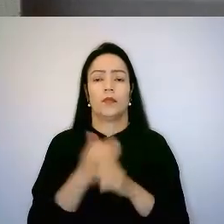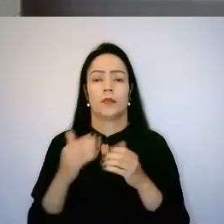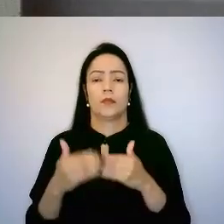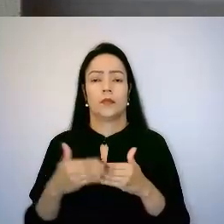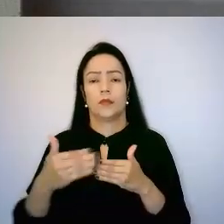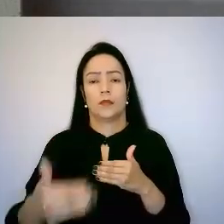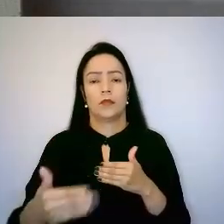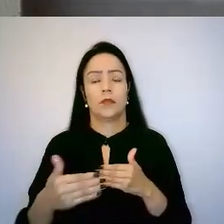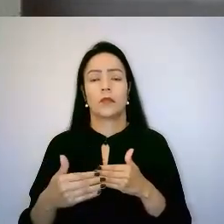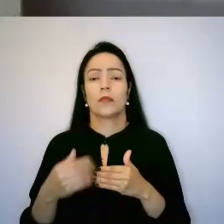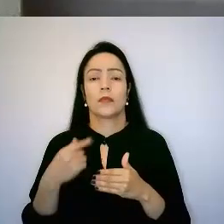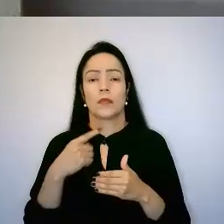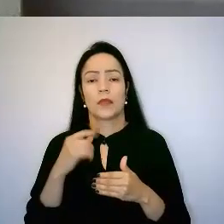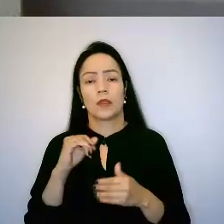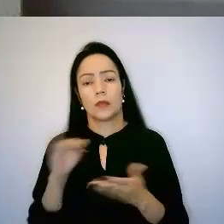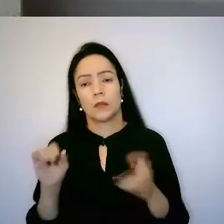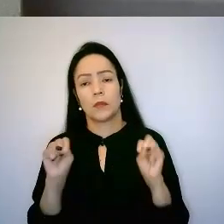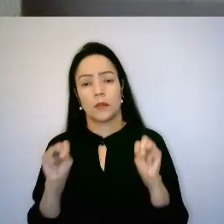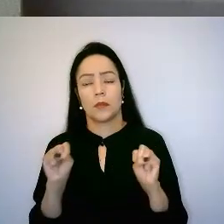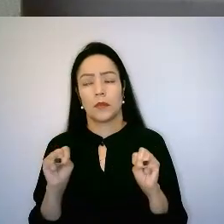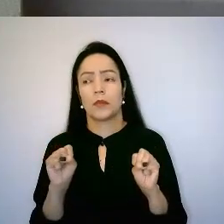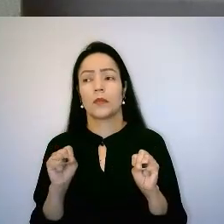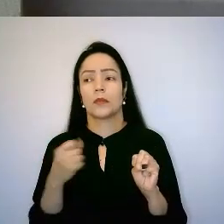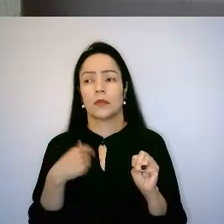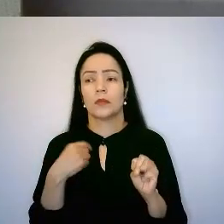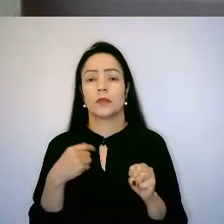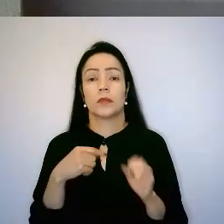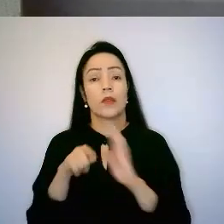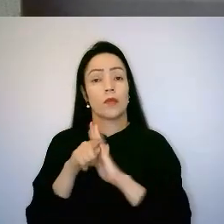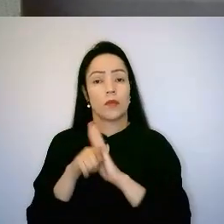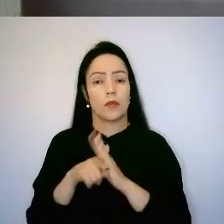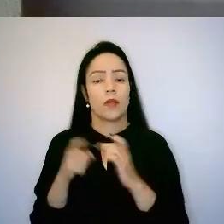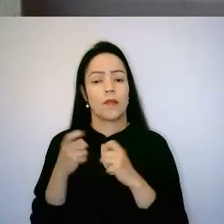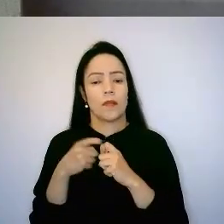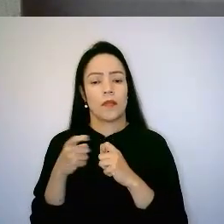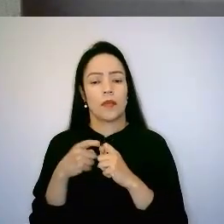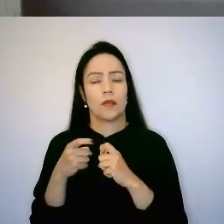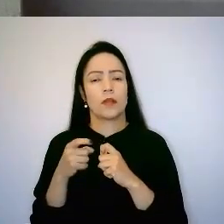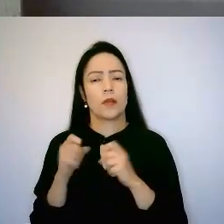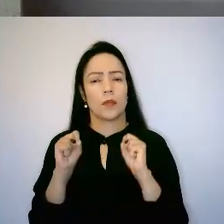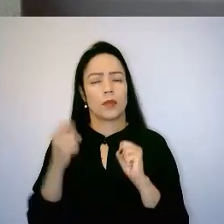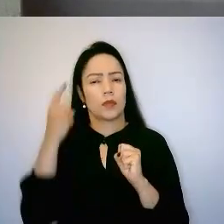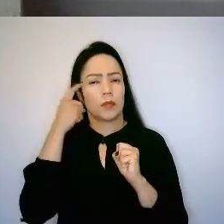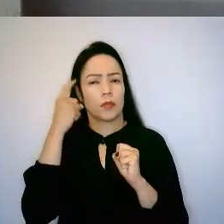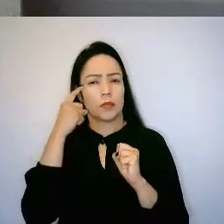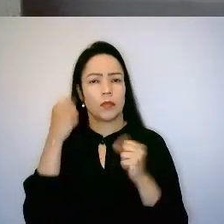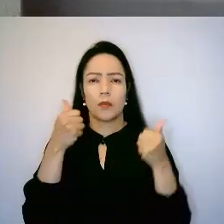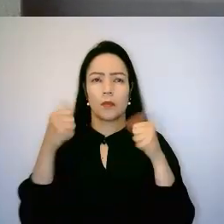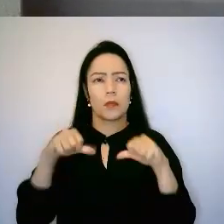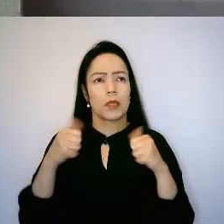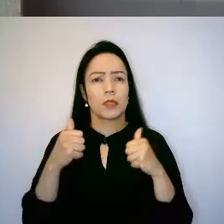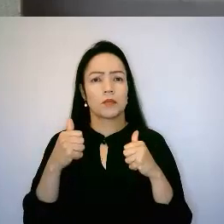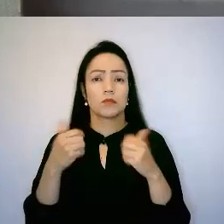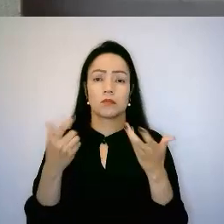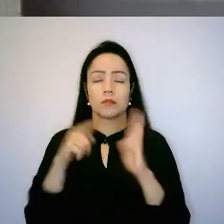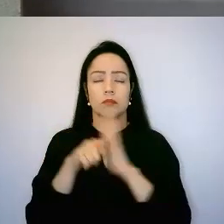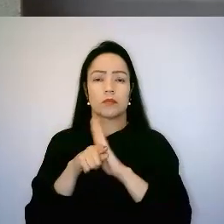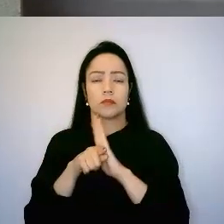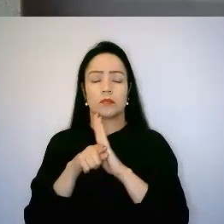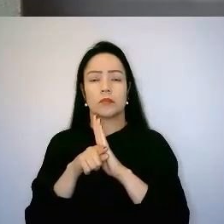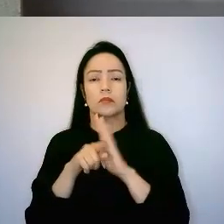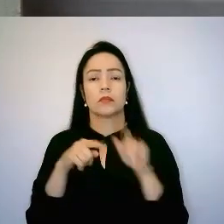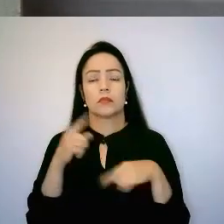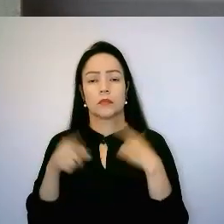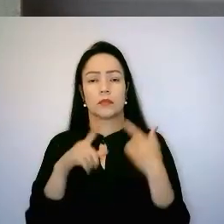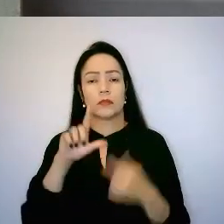ocorrência suposta mora processual para realização de perícia médica incidente insanidade mental instaurado laudo apresentado após impetração do Rick